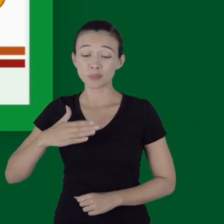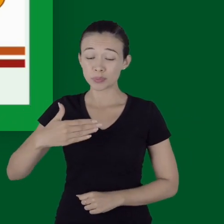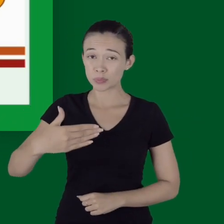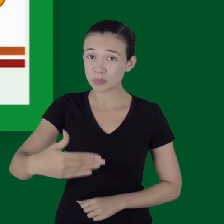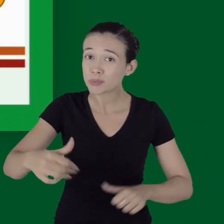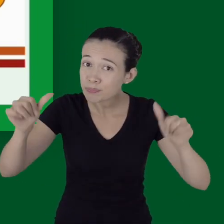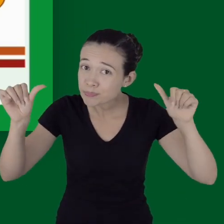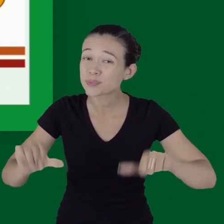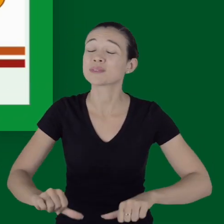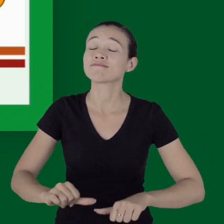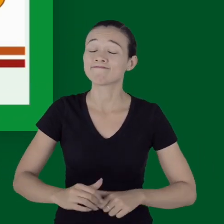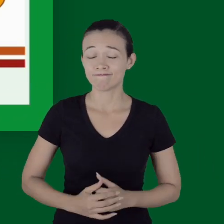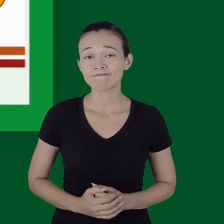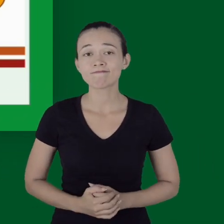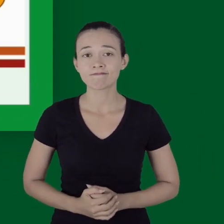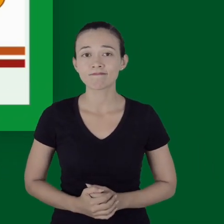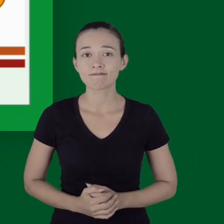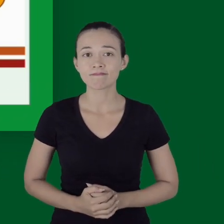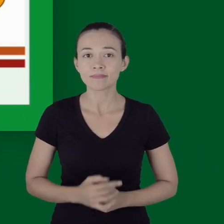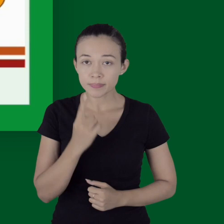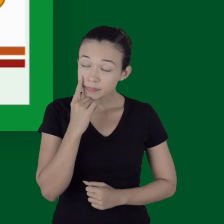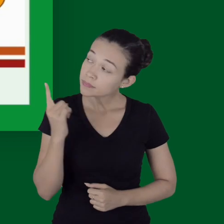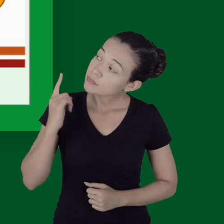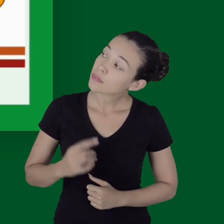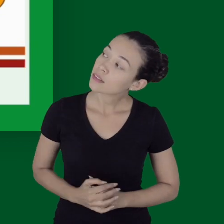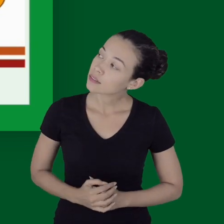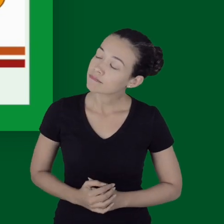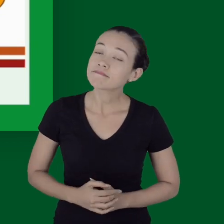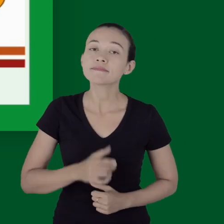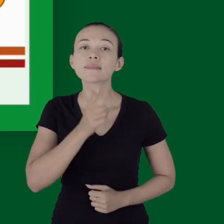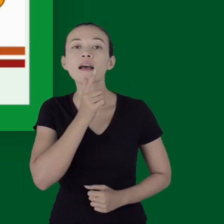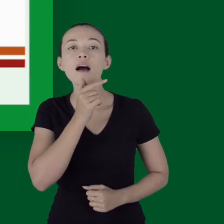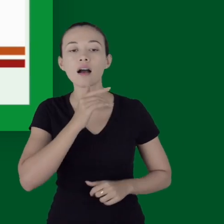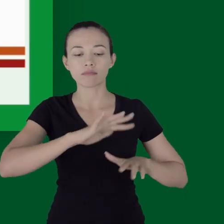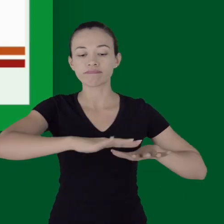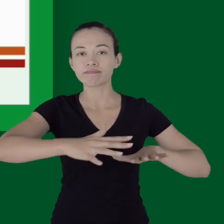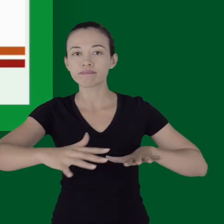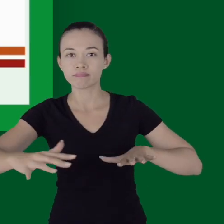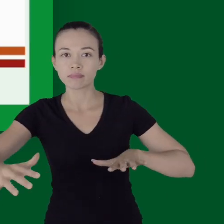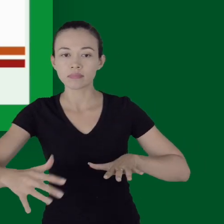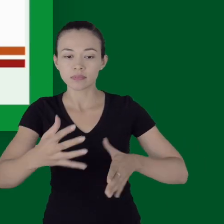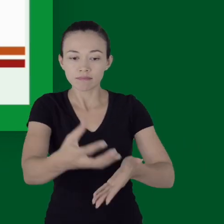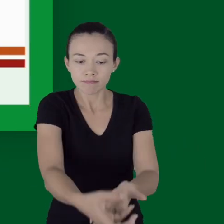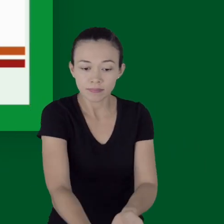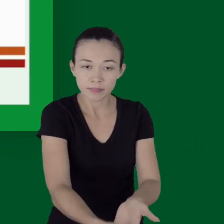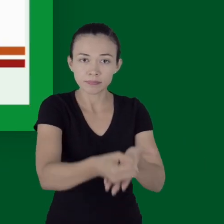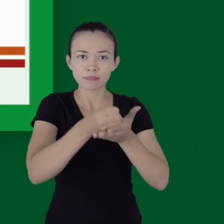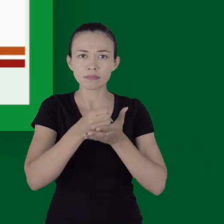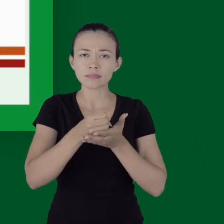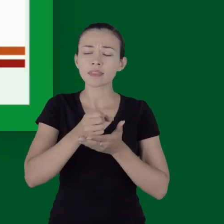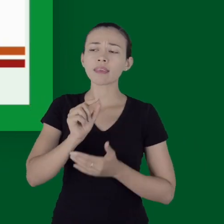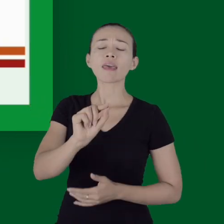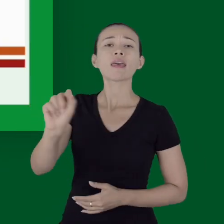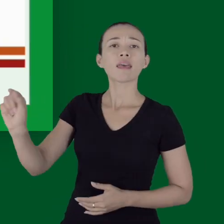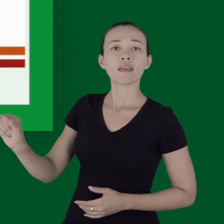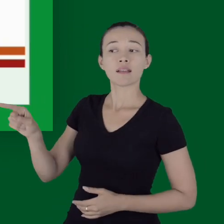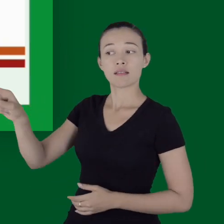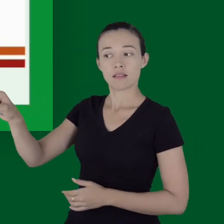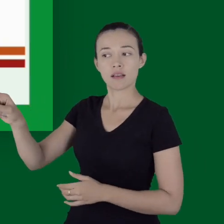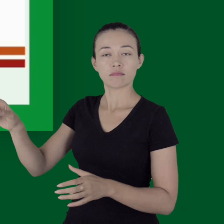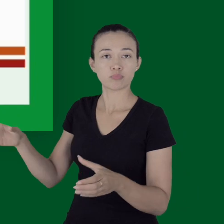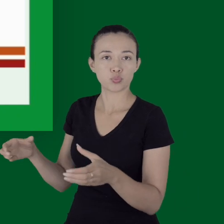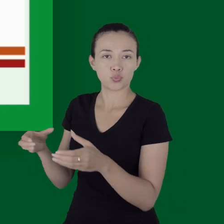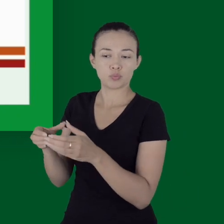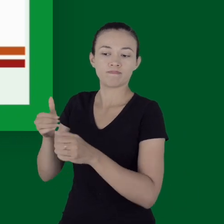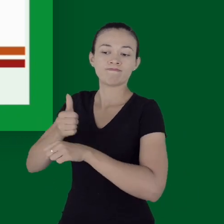de comorbidades ou lesões associadas, pior o desfecho desses pacientes. Em relação ao resgate na água, né? Ele sempre